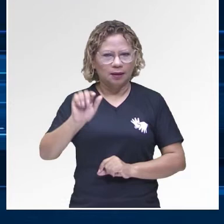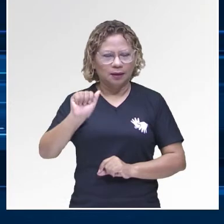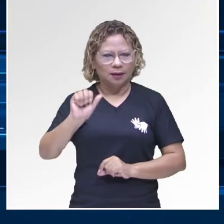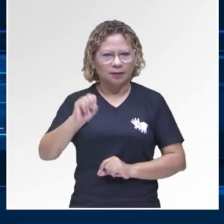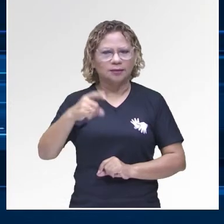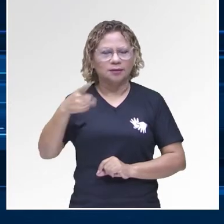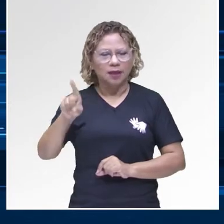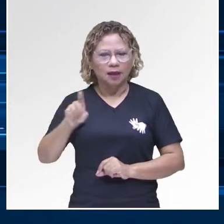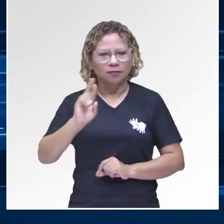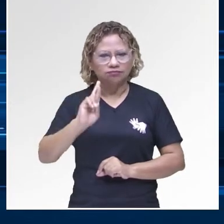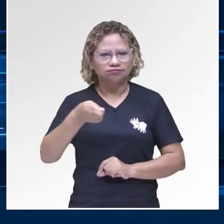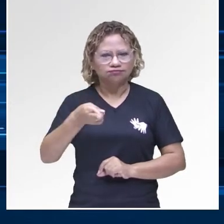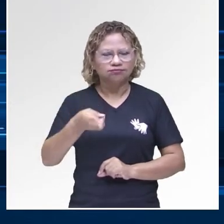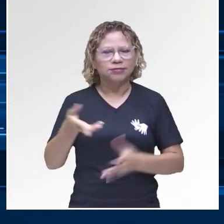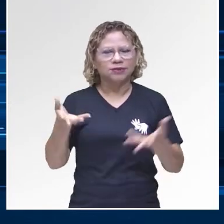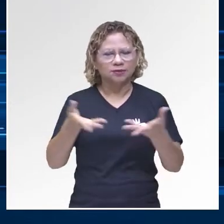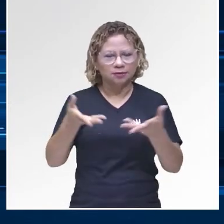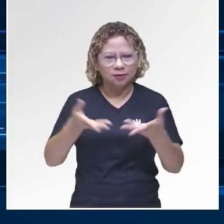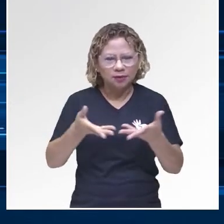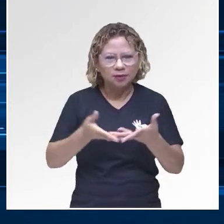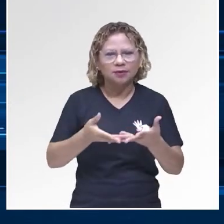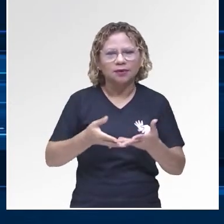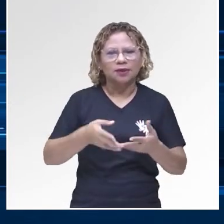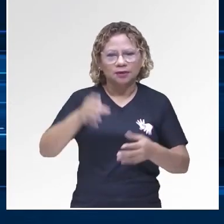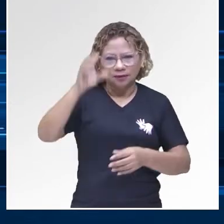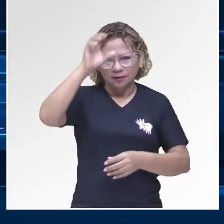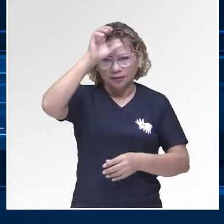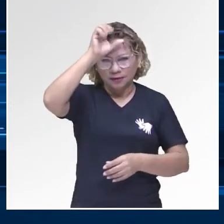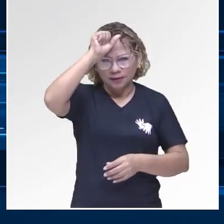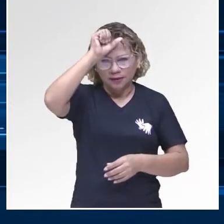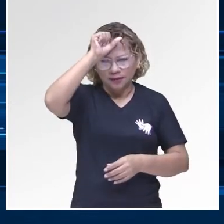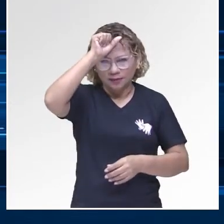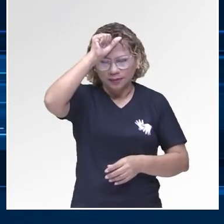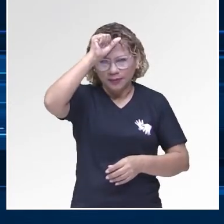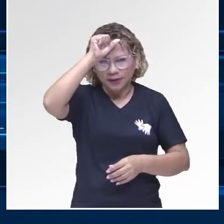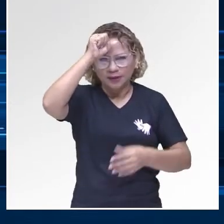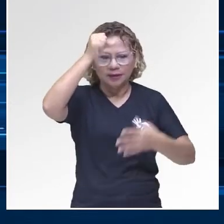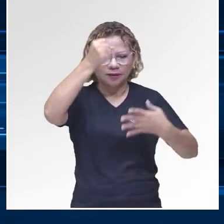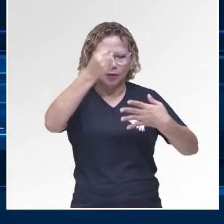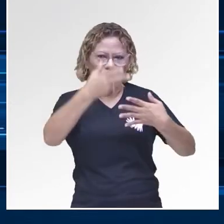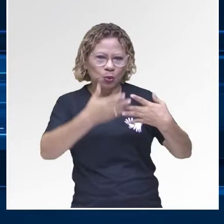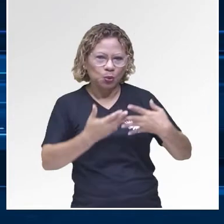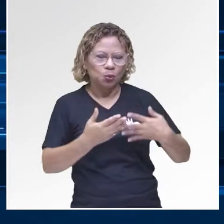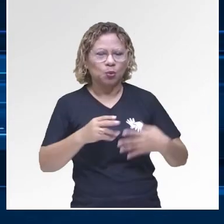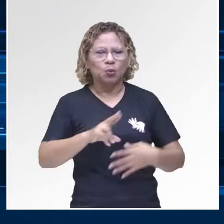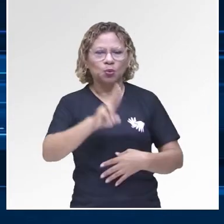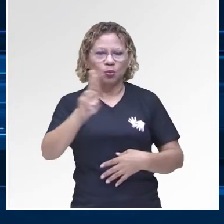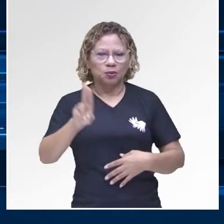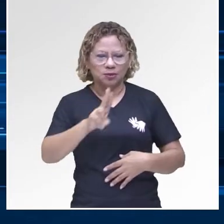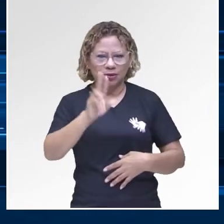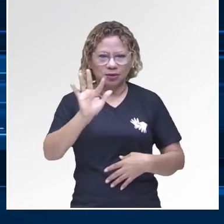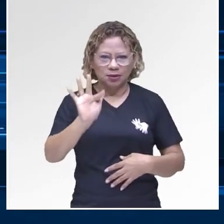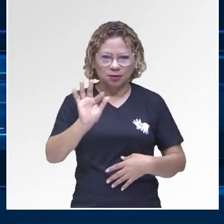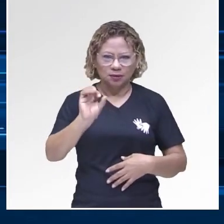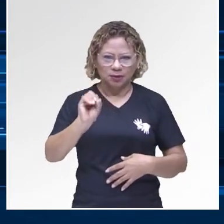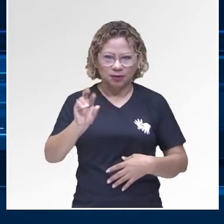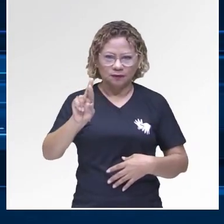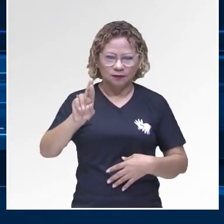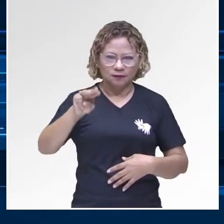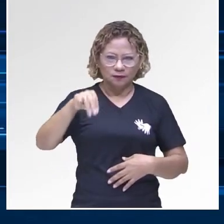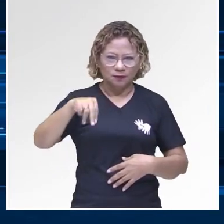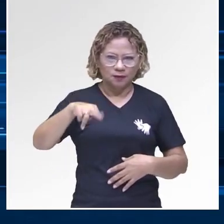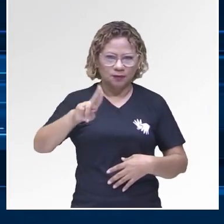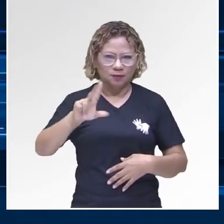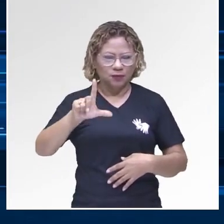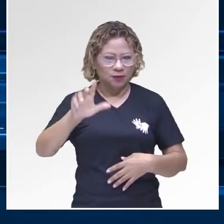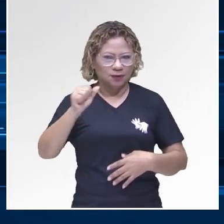aprender, né, a trabalhar com a fórmula que é chamada de termo geral de uma PA.